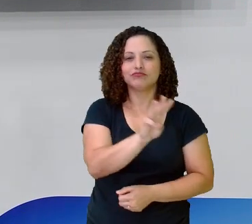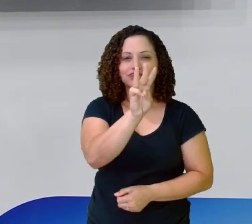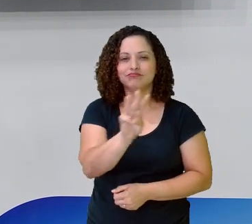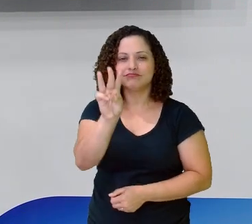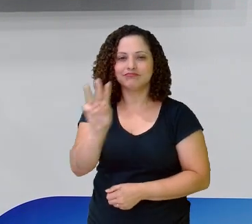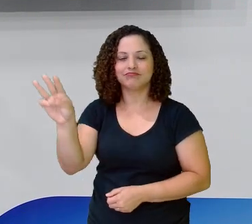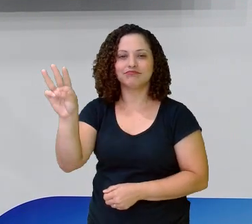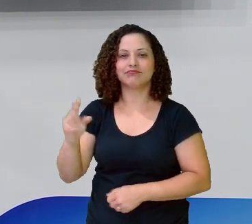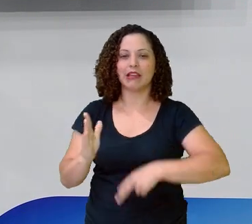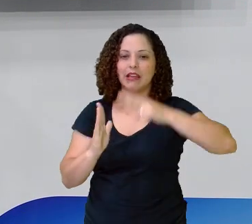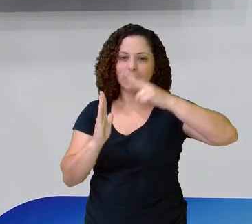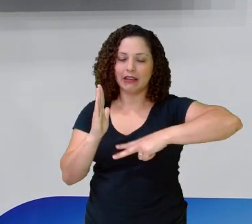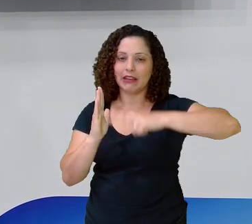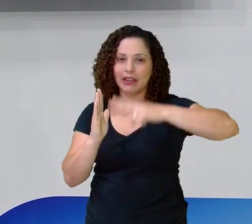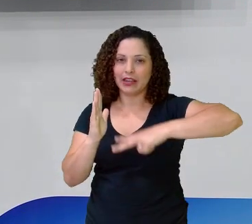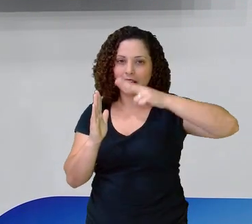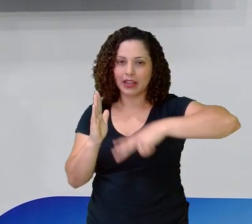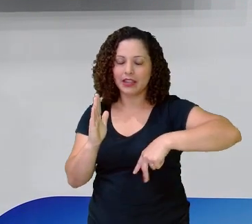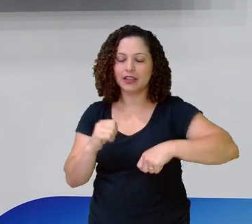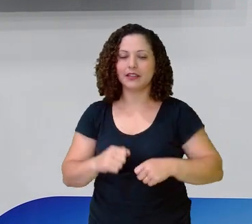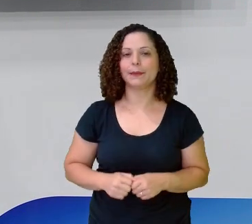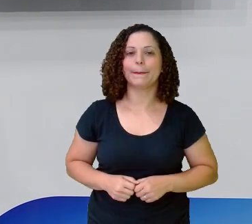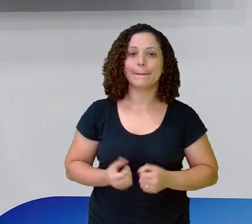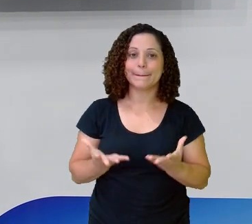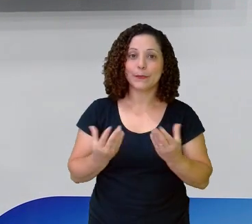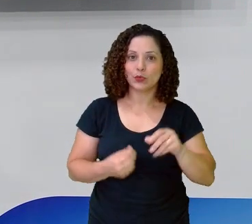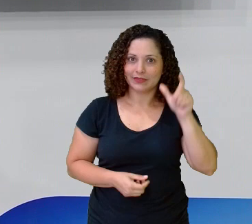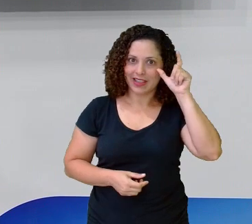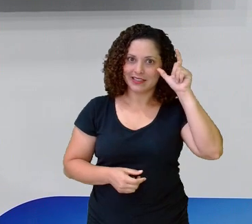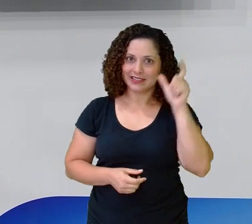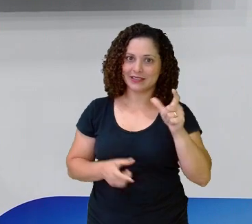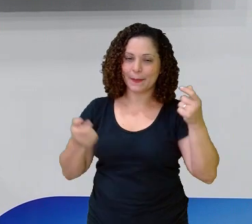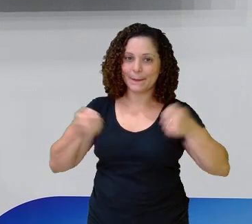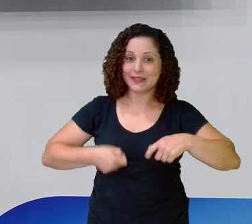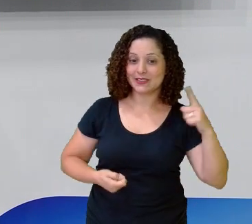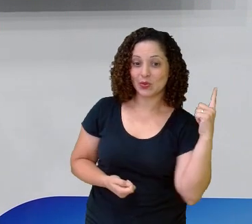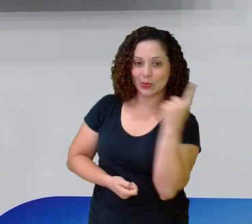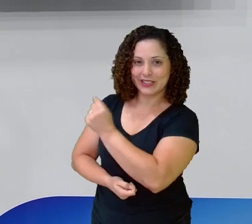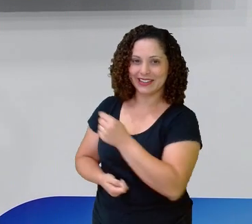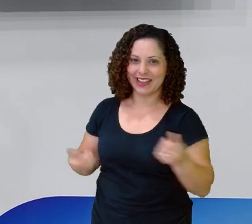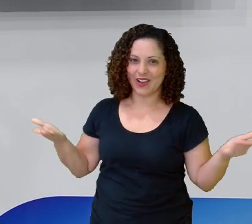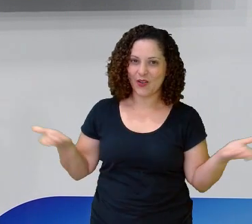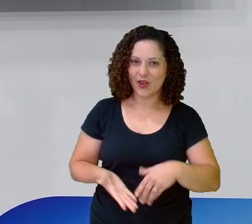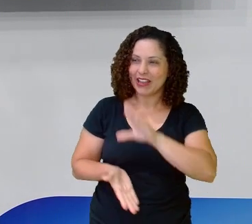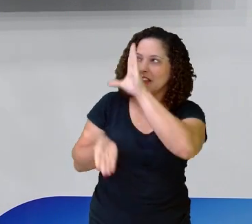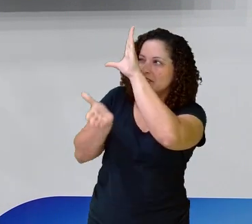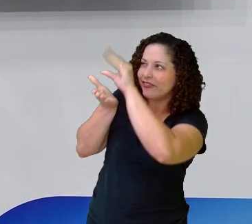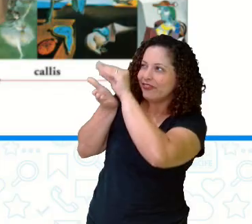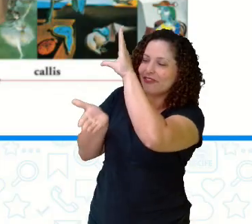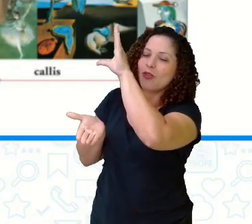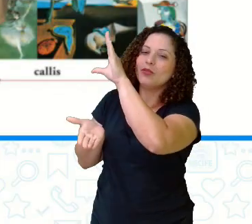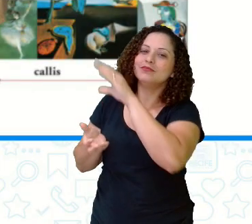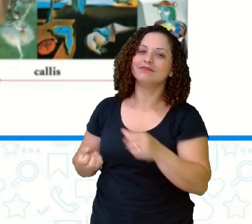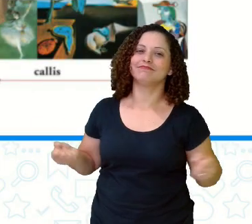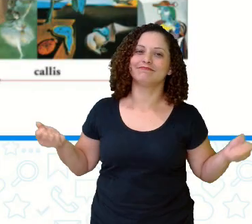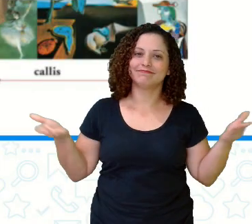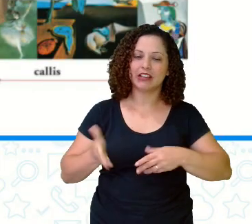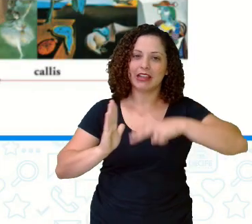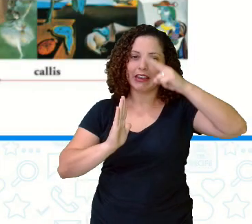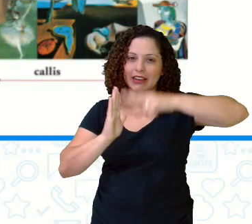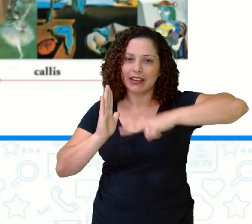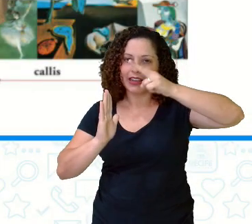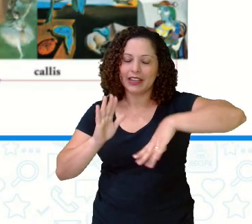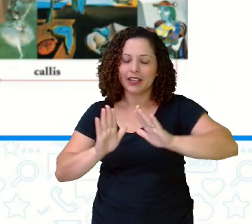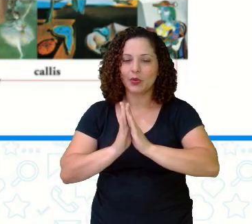de ler. Muito interessante. E eu preciso ir embora agora. Tira o print, tira uma foto. Lê